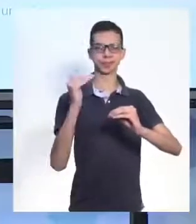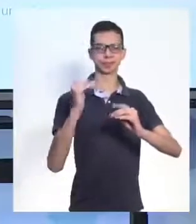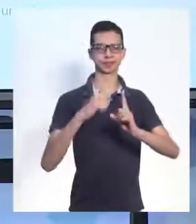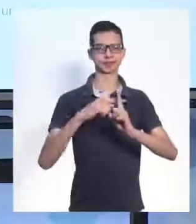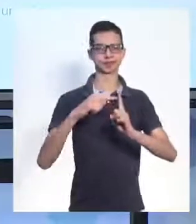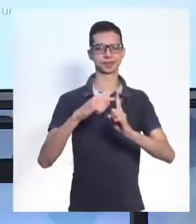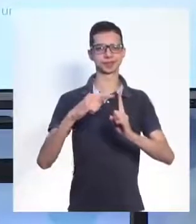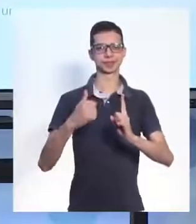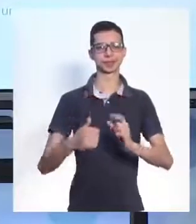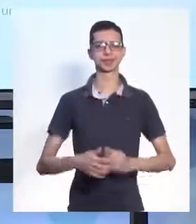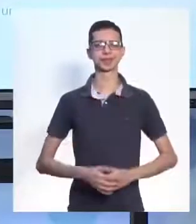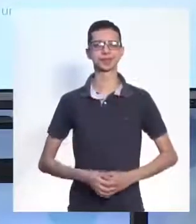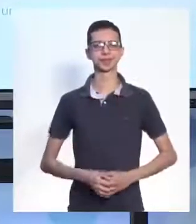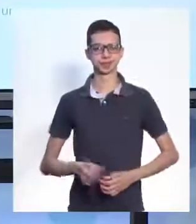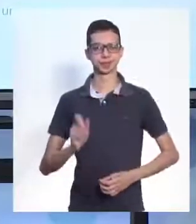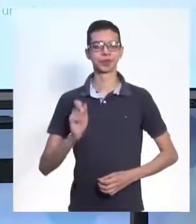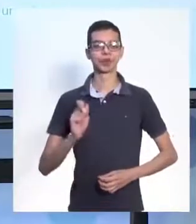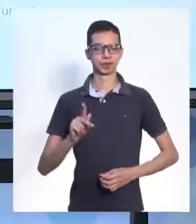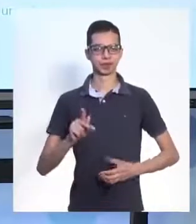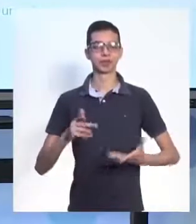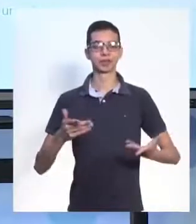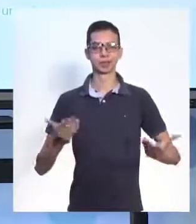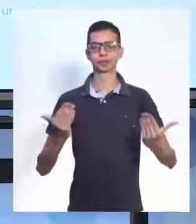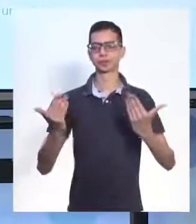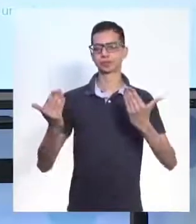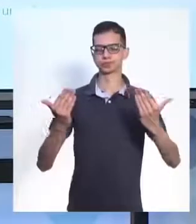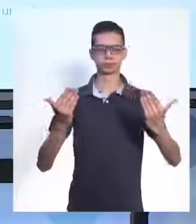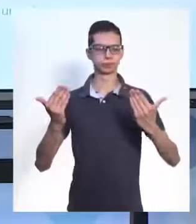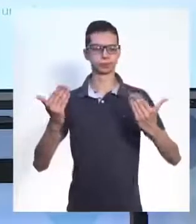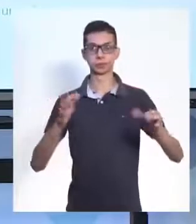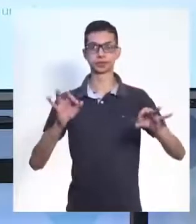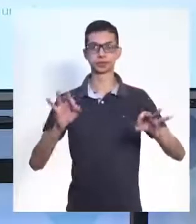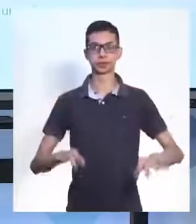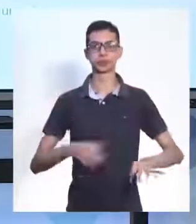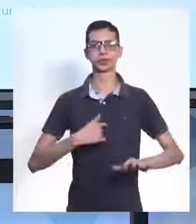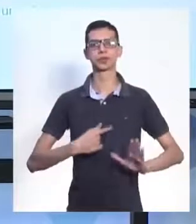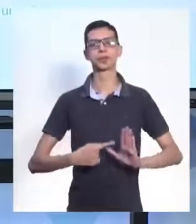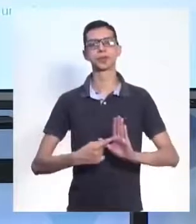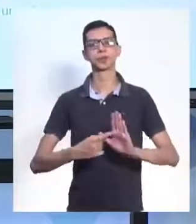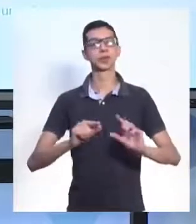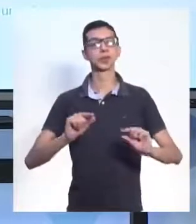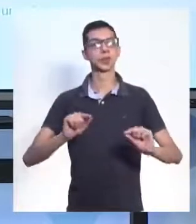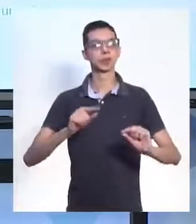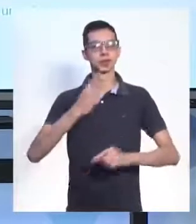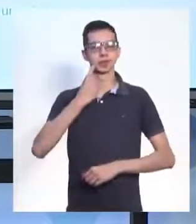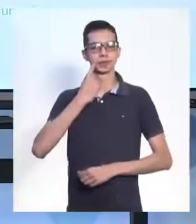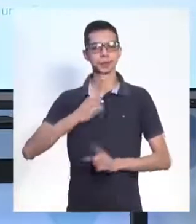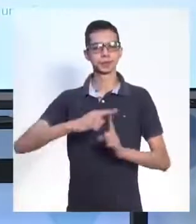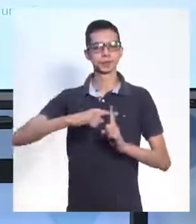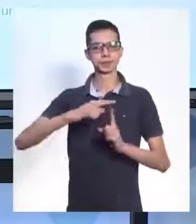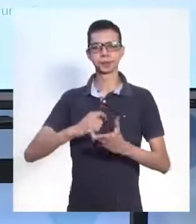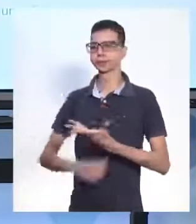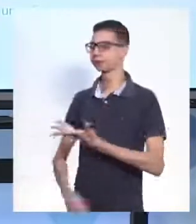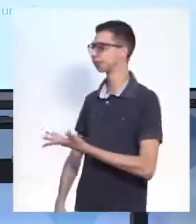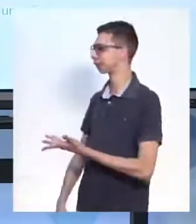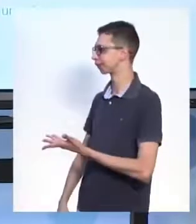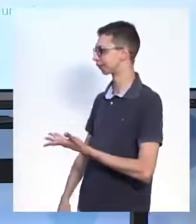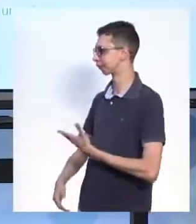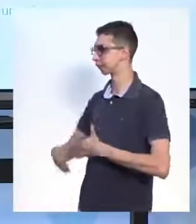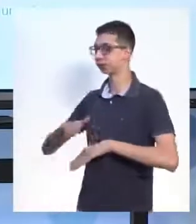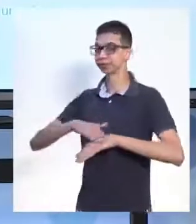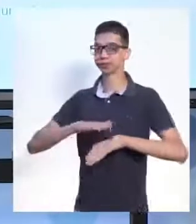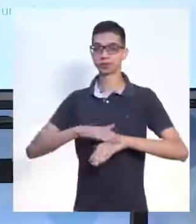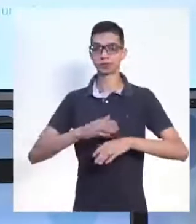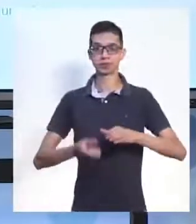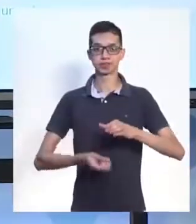é a relação. E aí o que eu gostaria de apresentar para vocês algumas relações. Esse termômetro aqui que eu construí, essa forma aqui de identificar